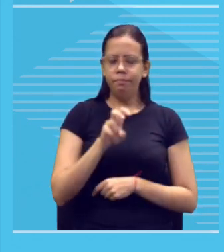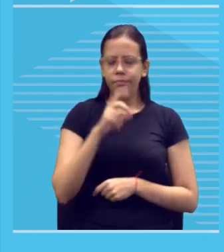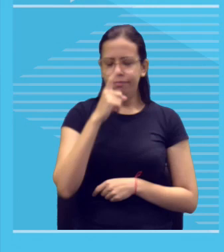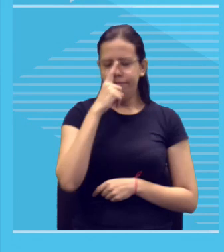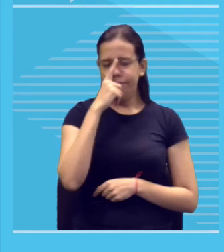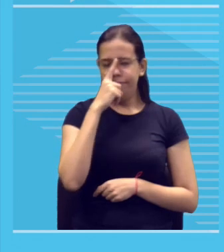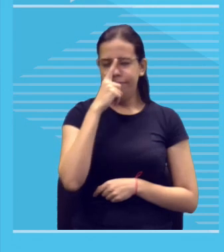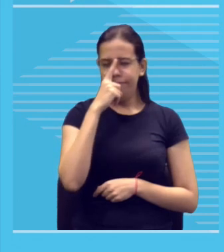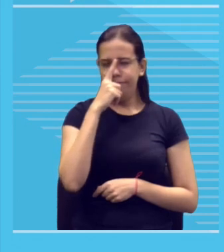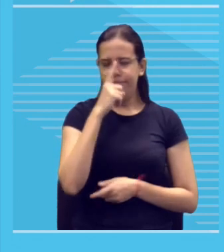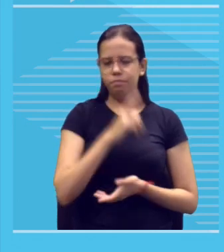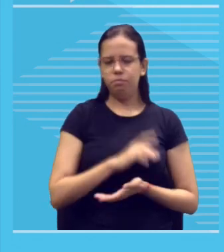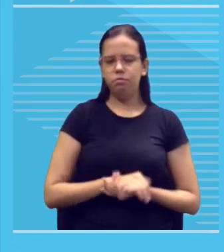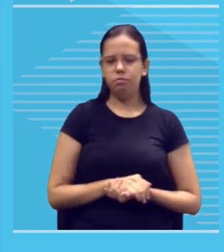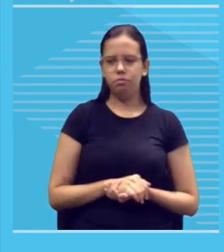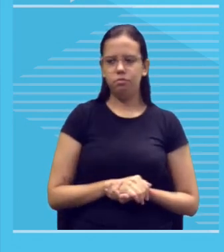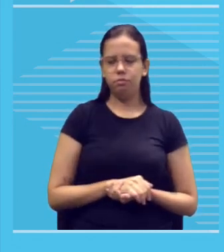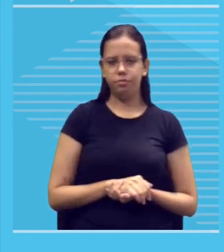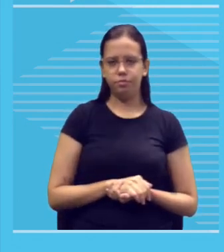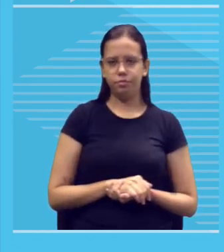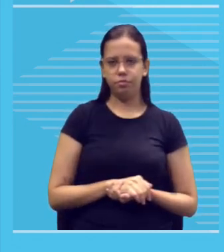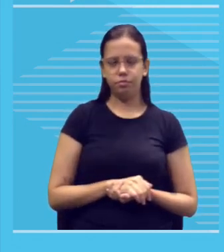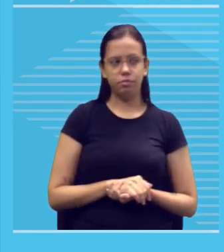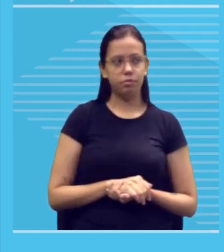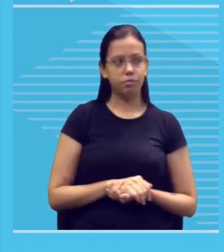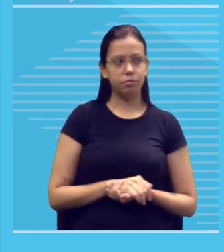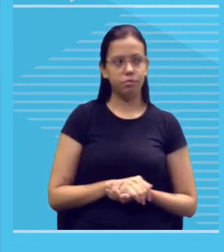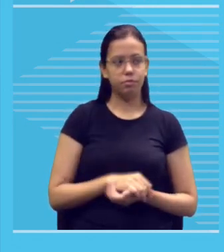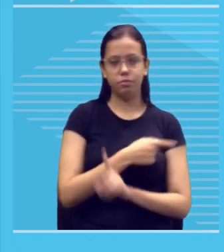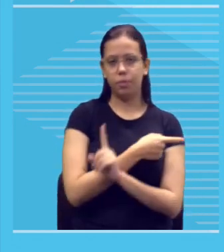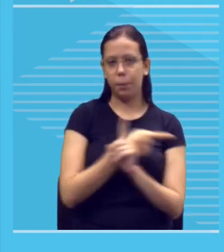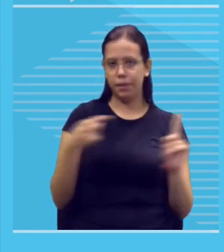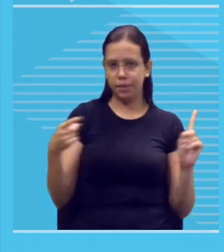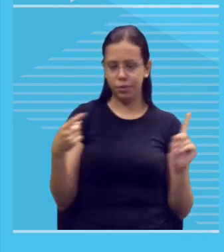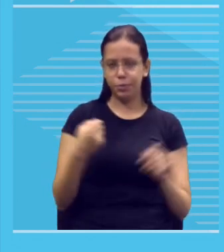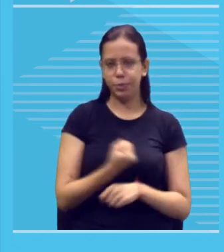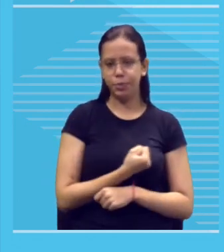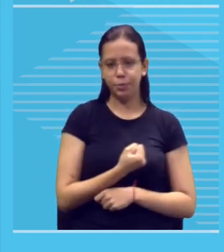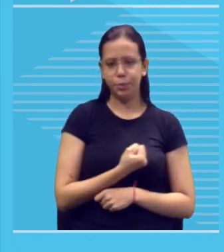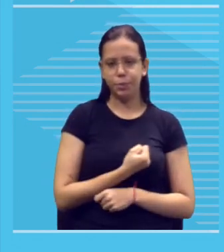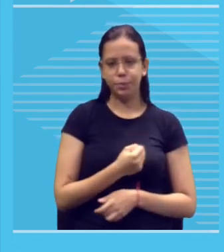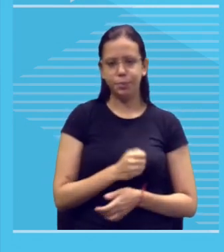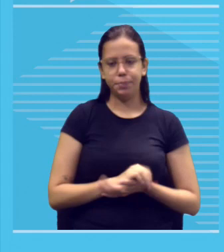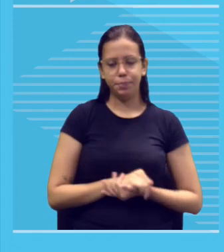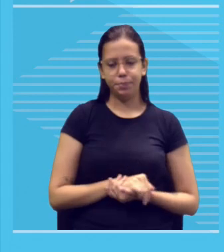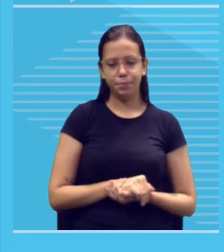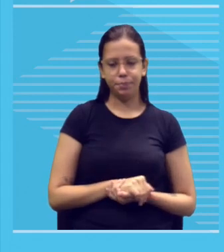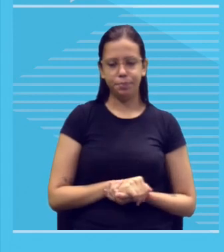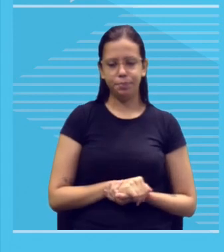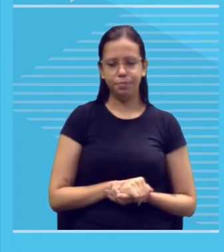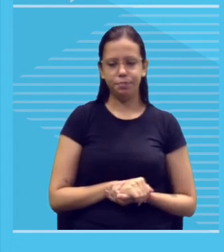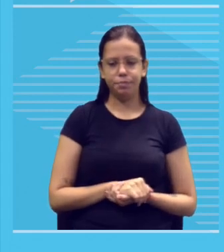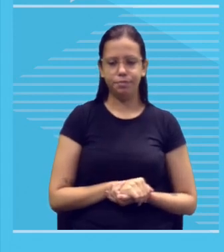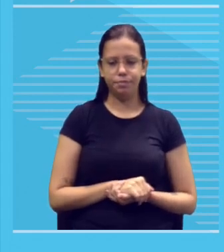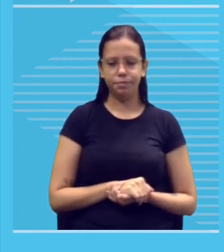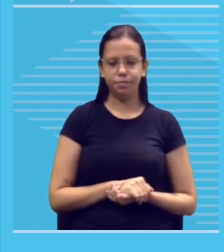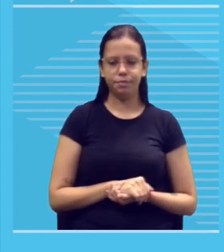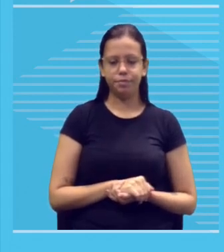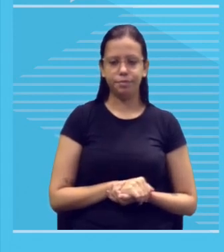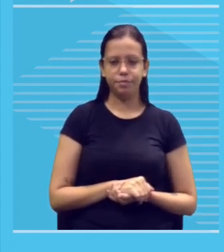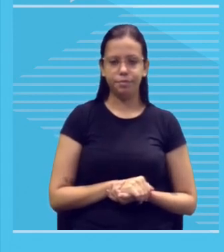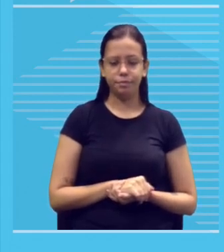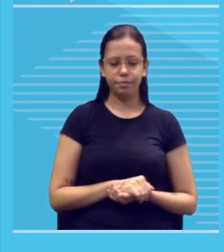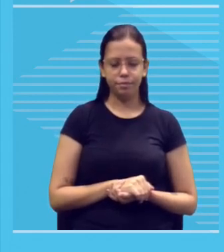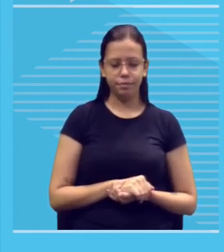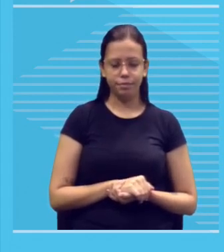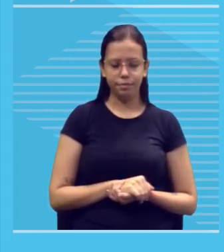né Beleza Olha o outro aqui a metade de um número por exemplo se eu te perguntar